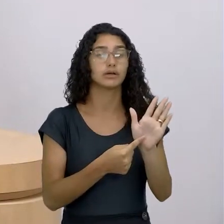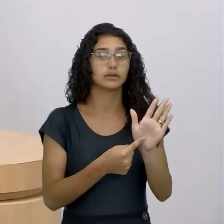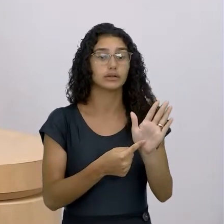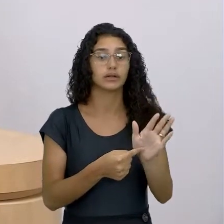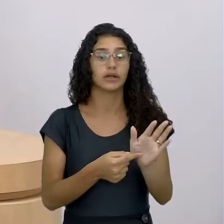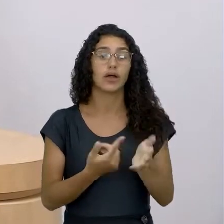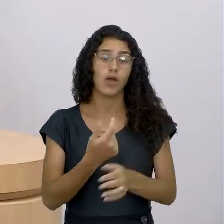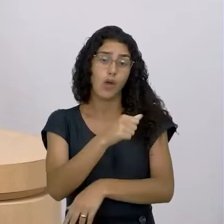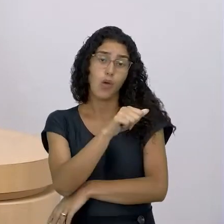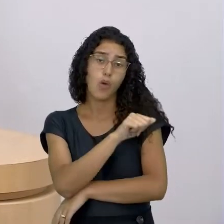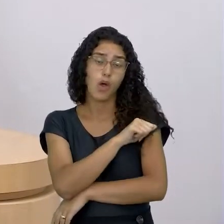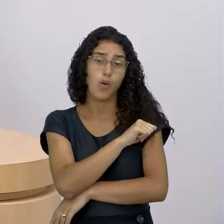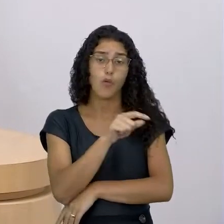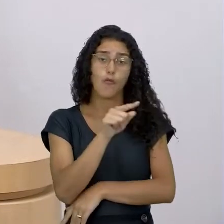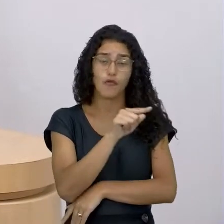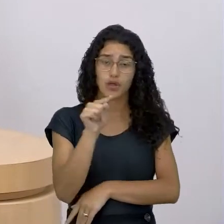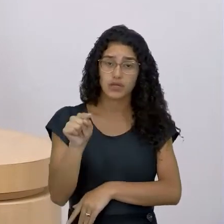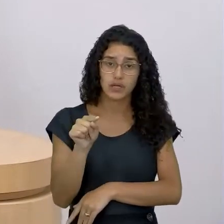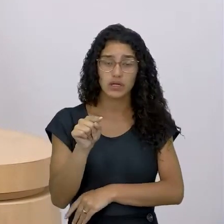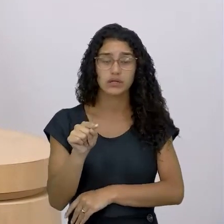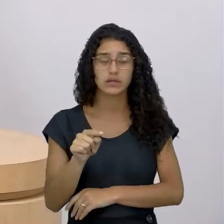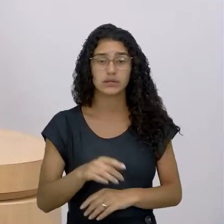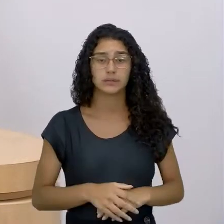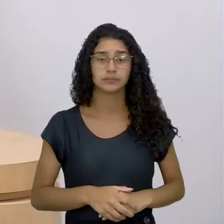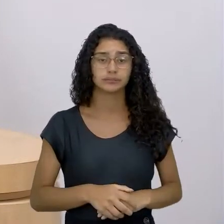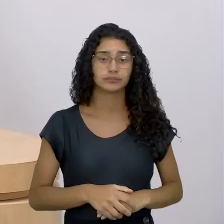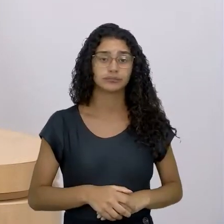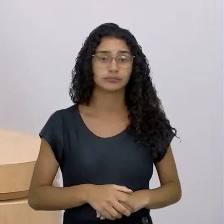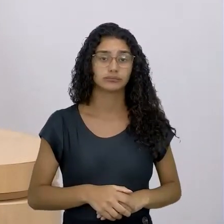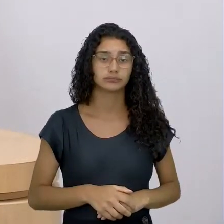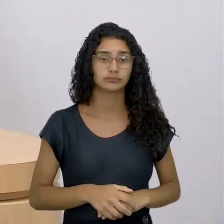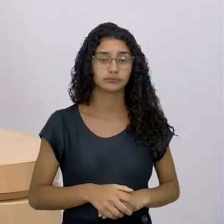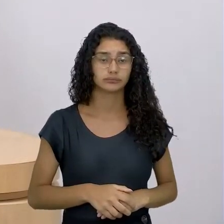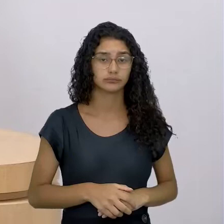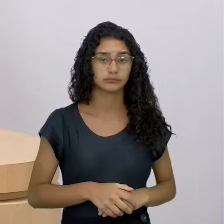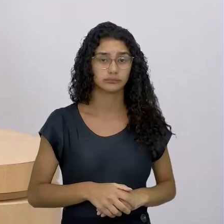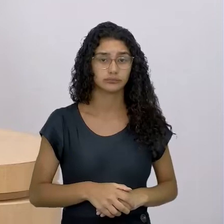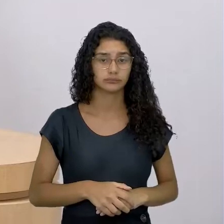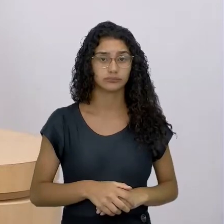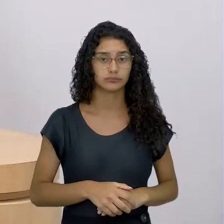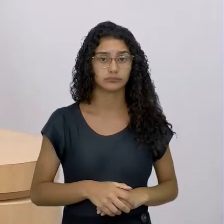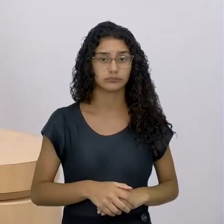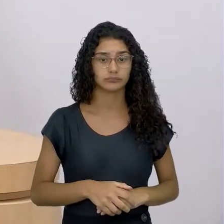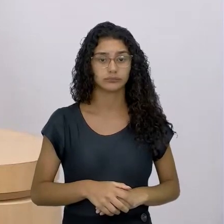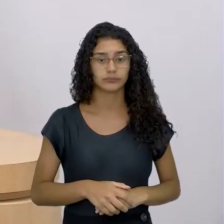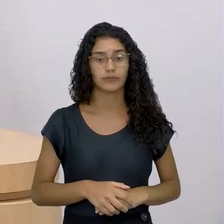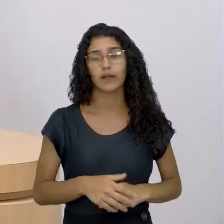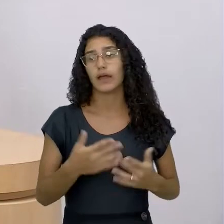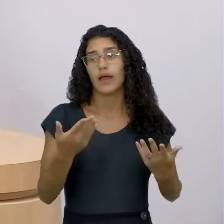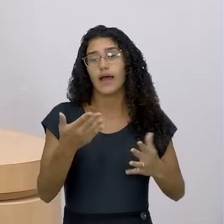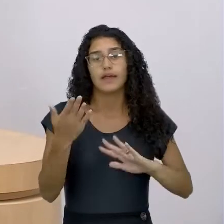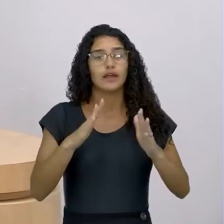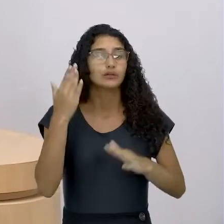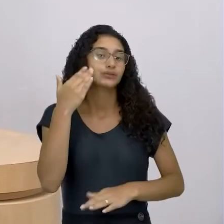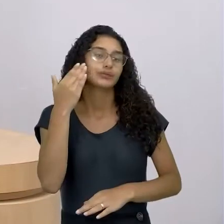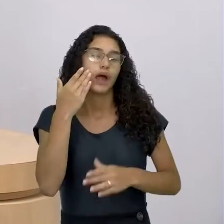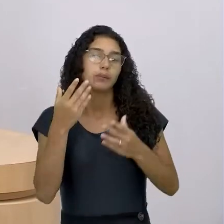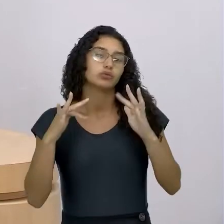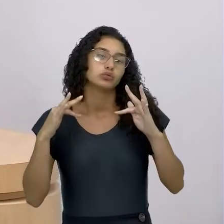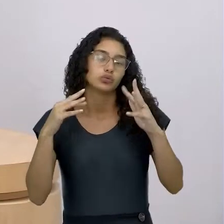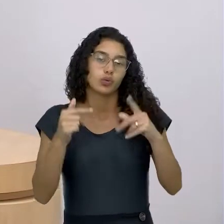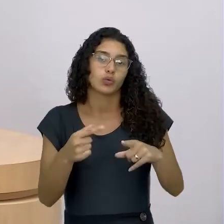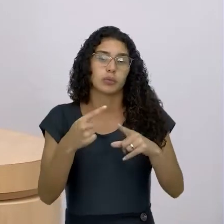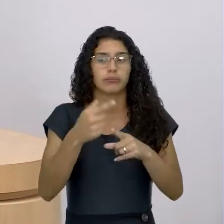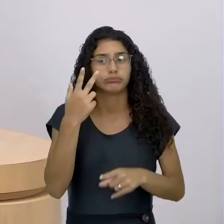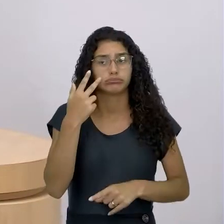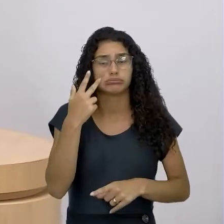os estudantes, ou seja, vocês, têm alguma inexperiência natural mesmo, porque o